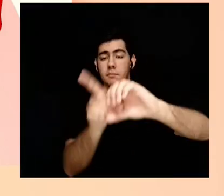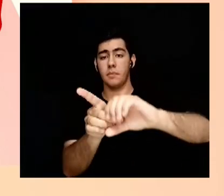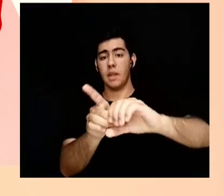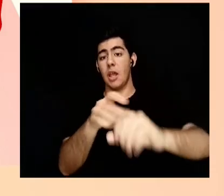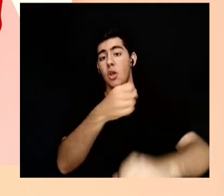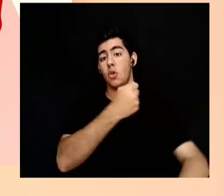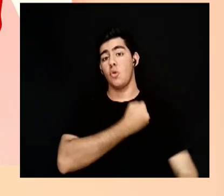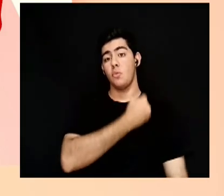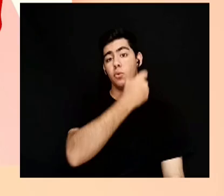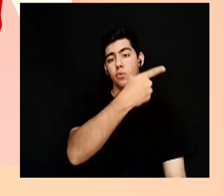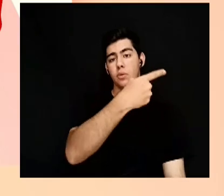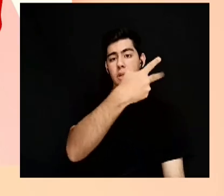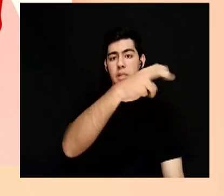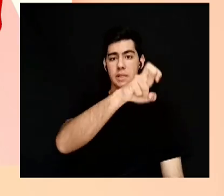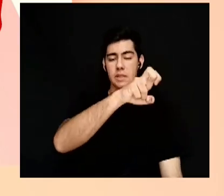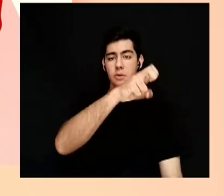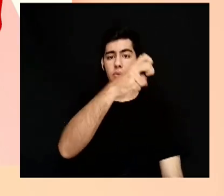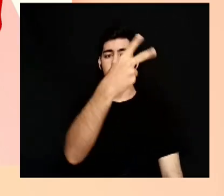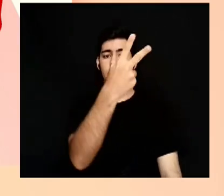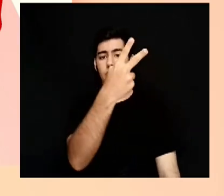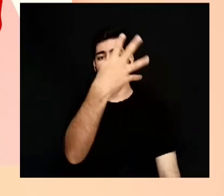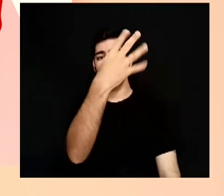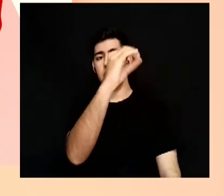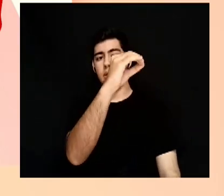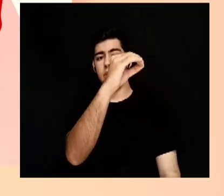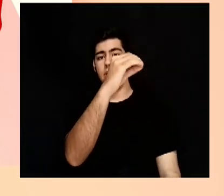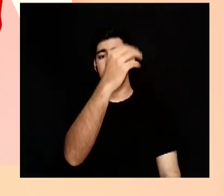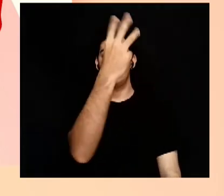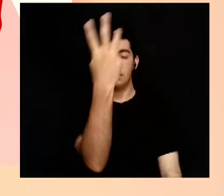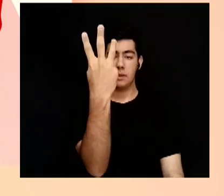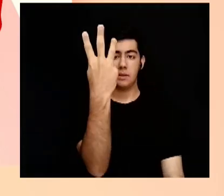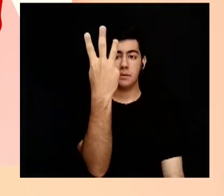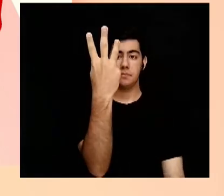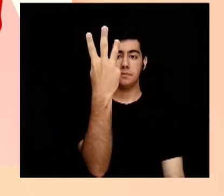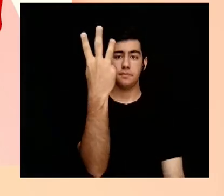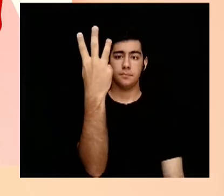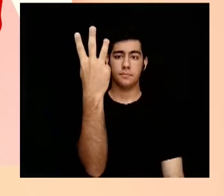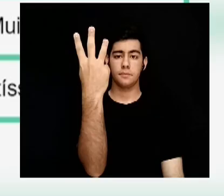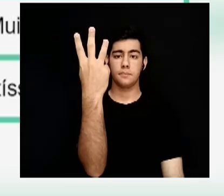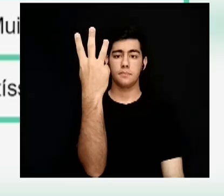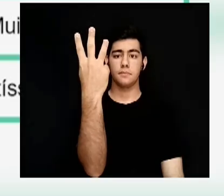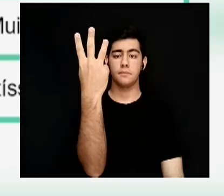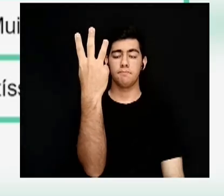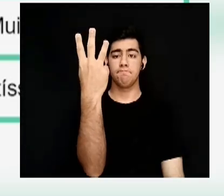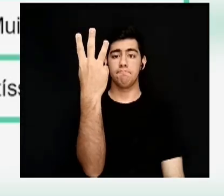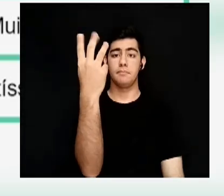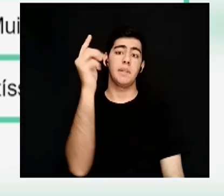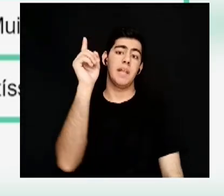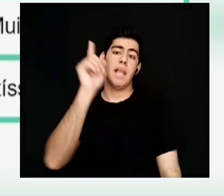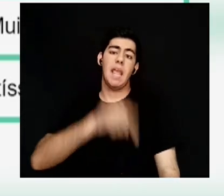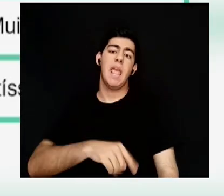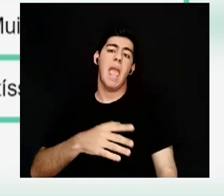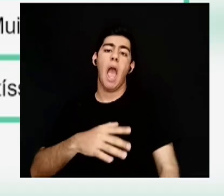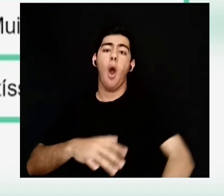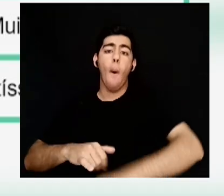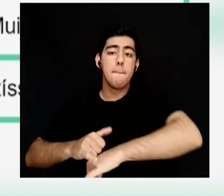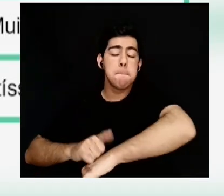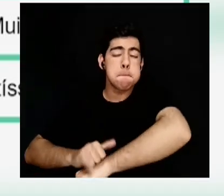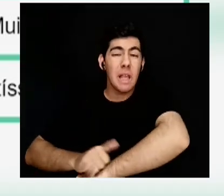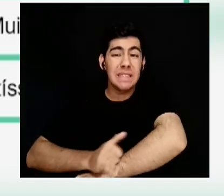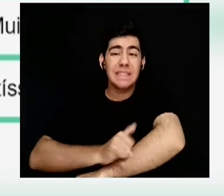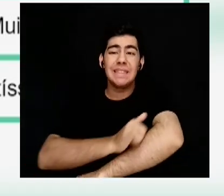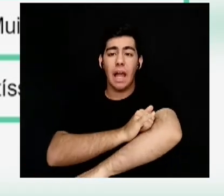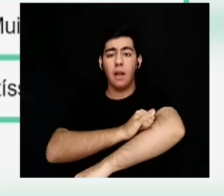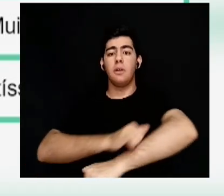grau 2 até 40, e obesidade grau 3, né, que é a obesidade mórbida, que é acima de 40,